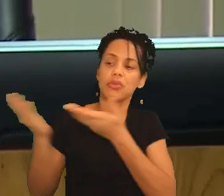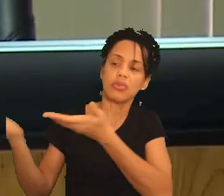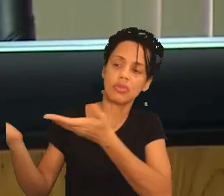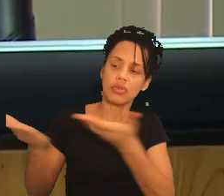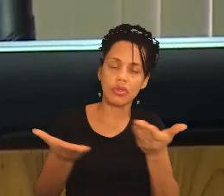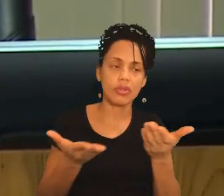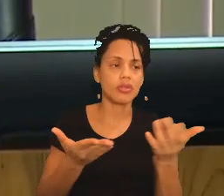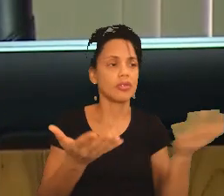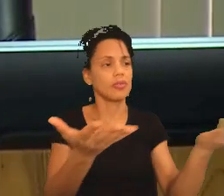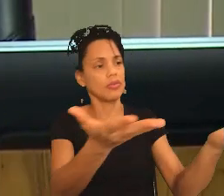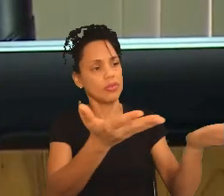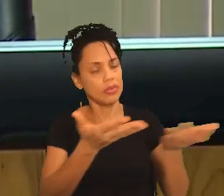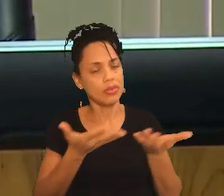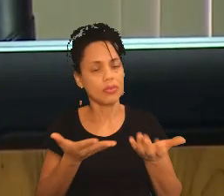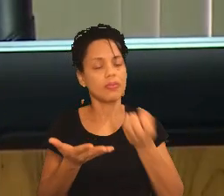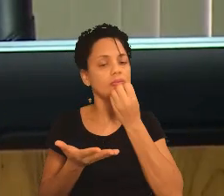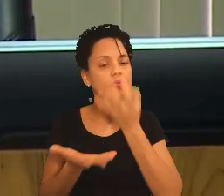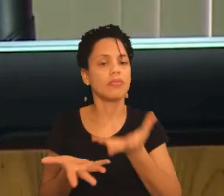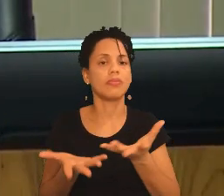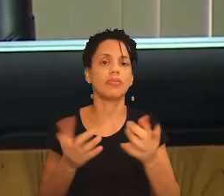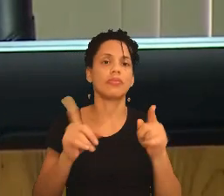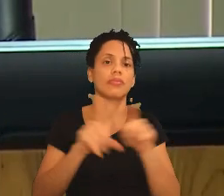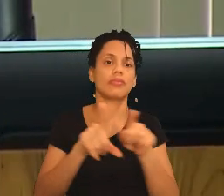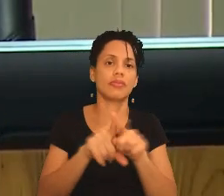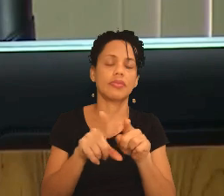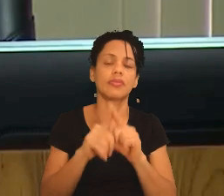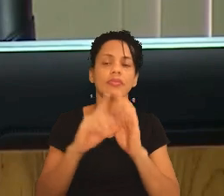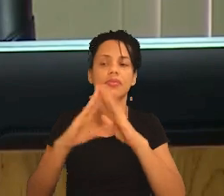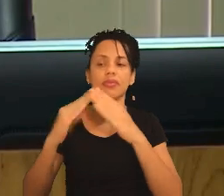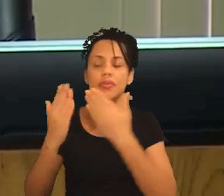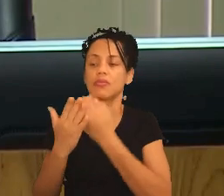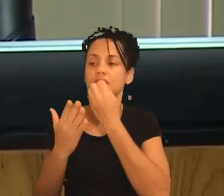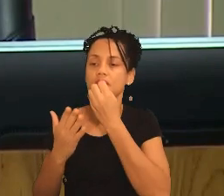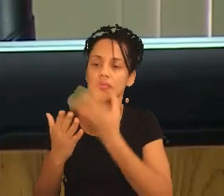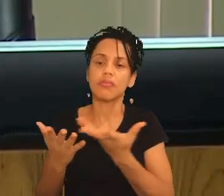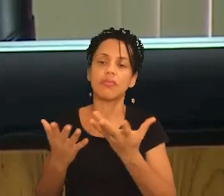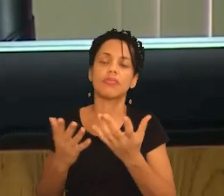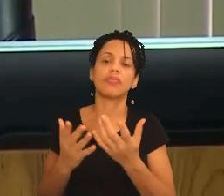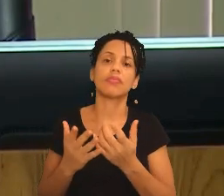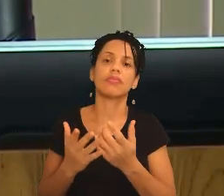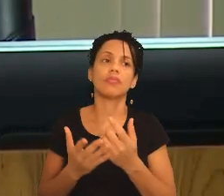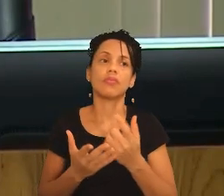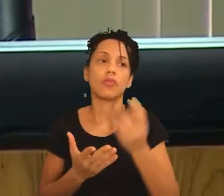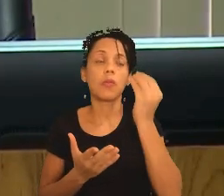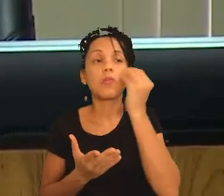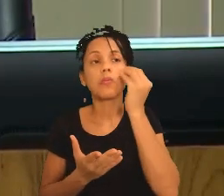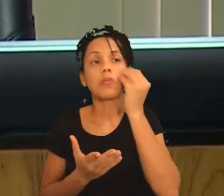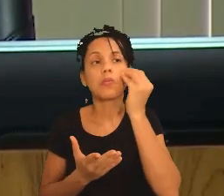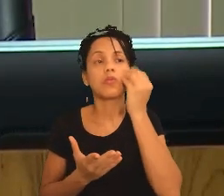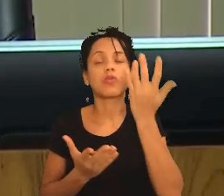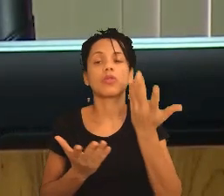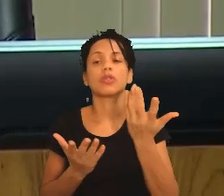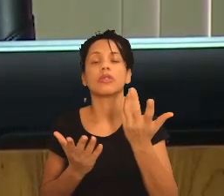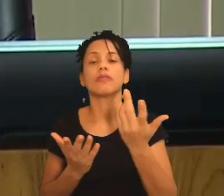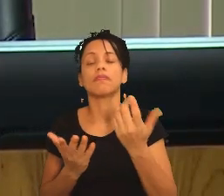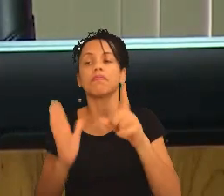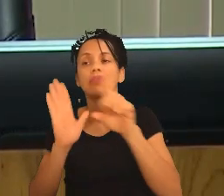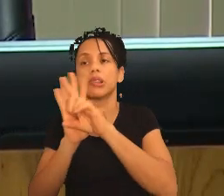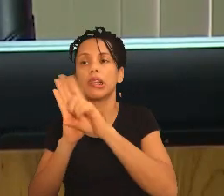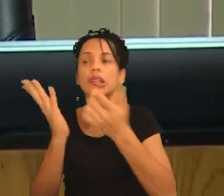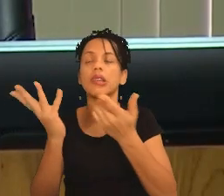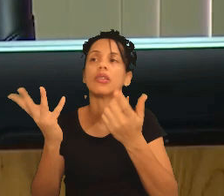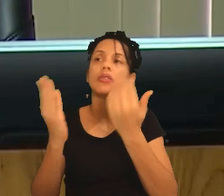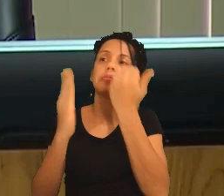quiser participar também das nossas festas lá na nossa terra indígena. Nosso povo está aberto também para